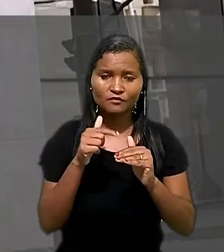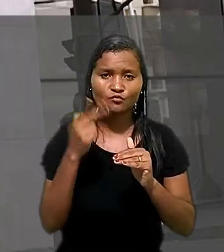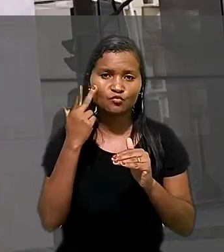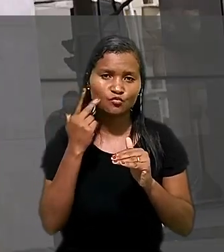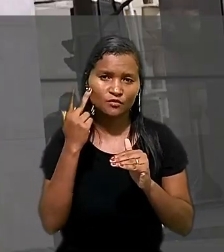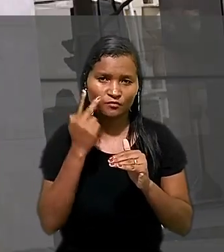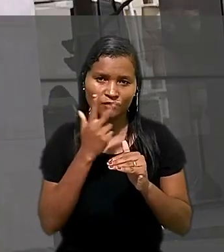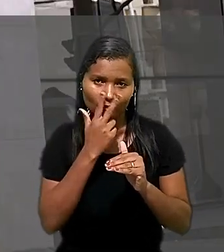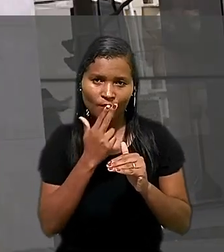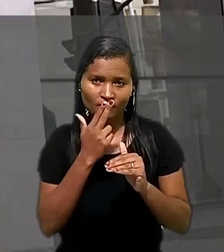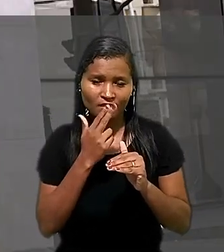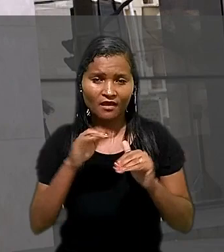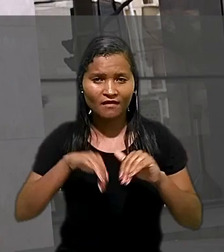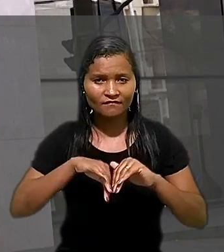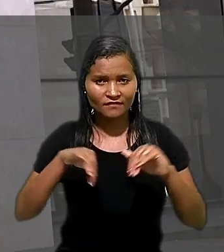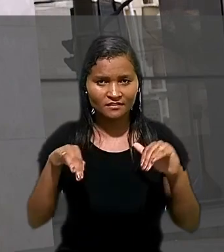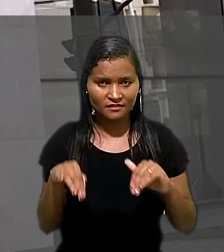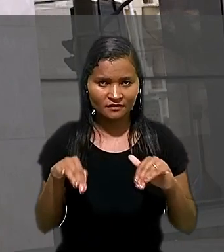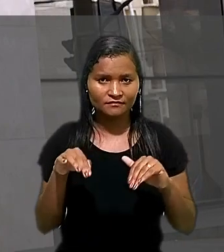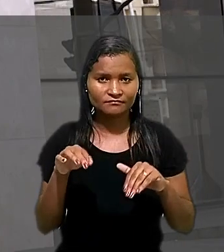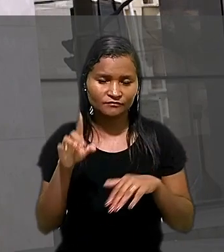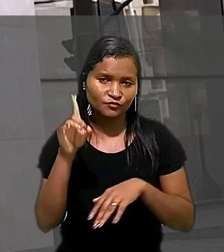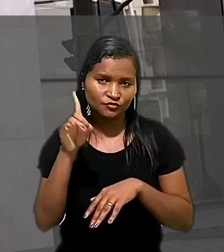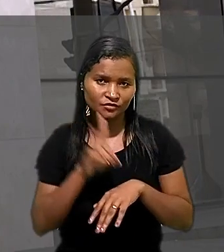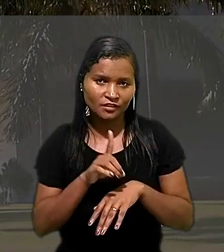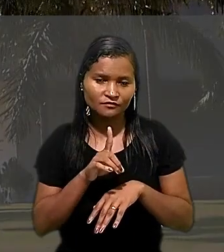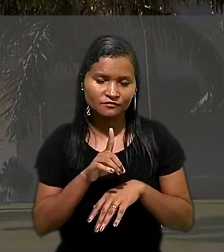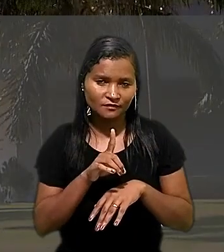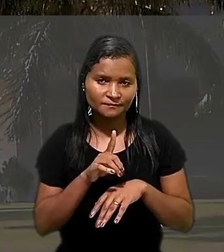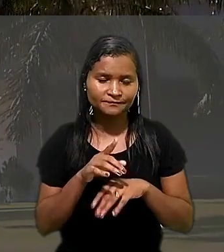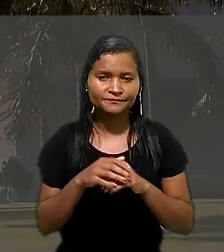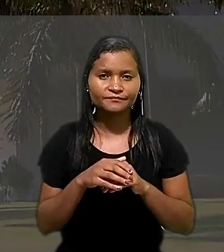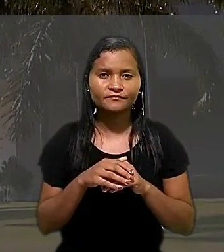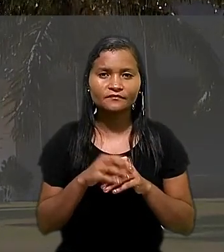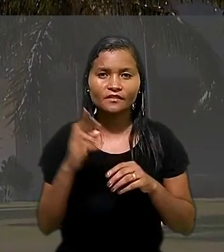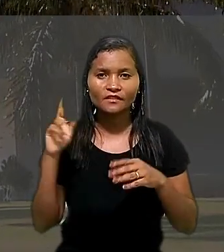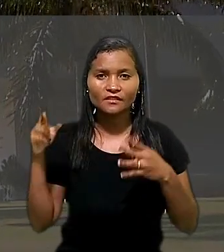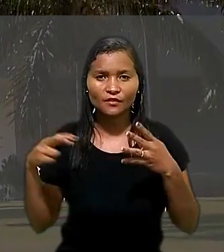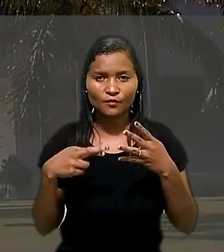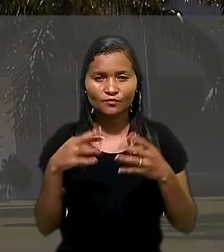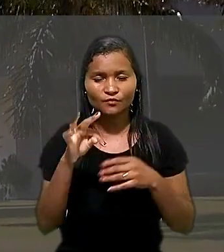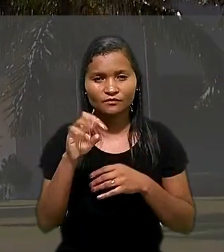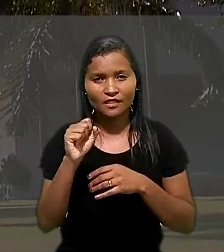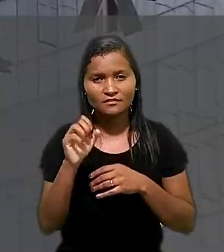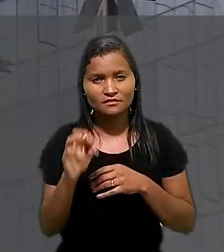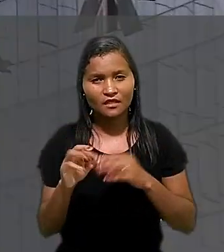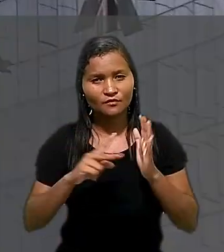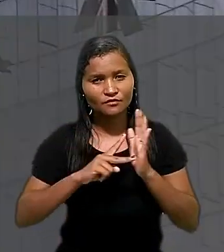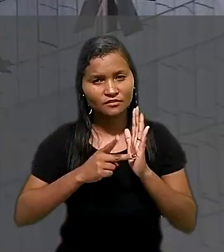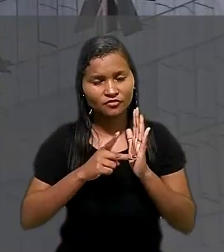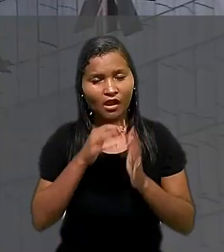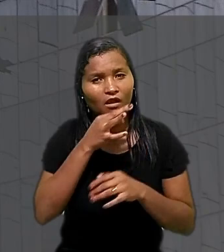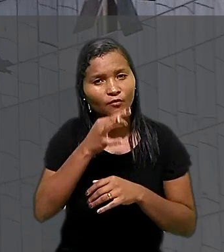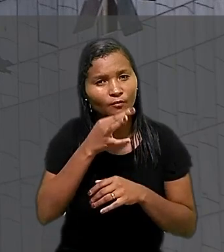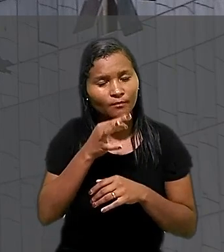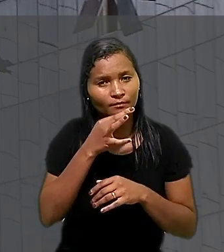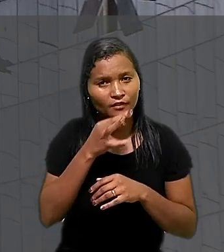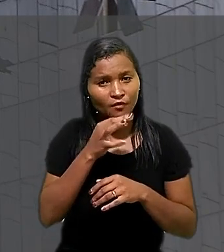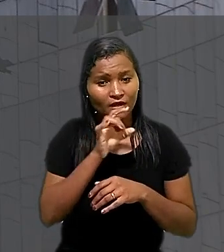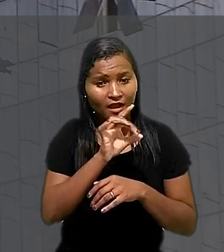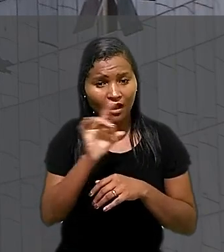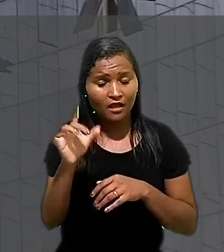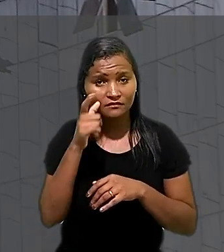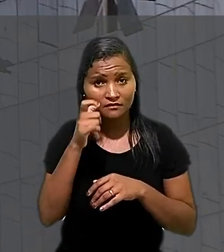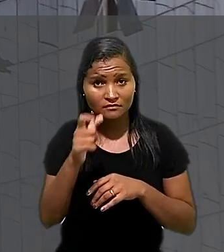o que afastaria a homogeneidade dos direitos pleiteados. Em recurso ao Tribunal Superior do Trabalho, o sindicato argumentou que